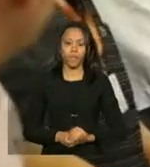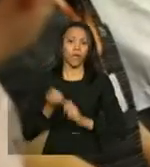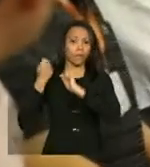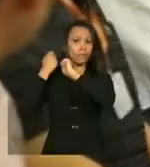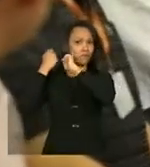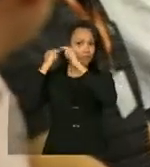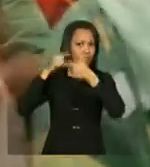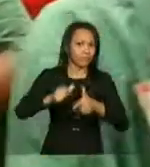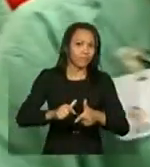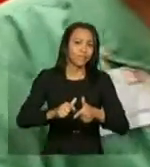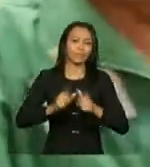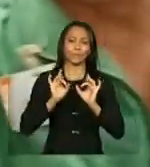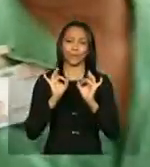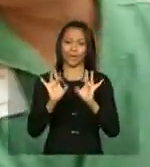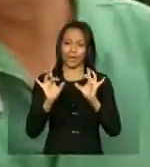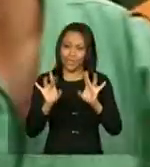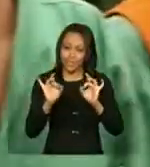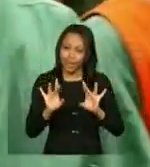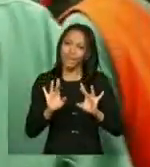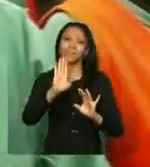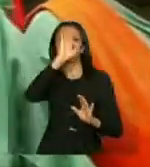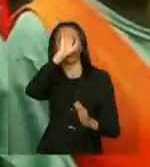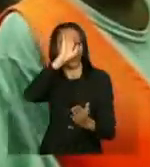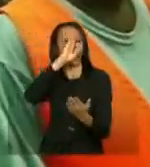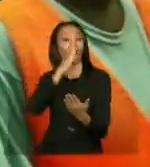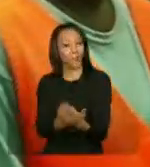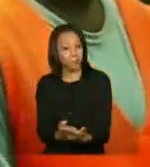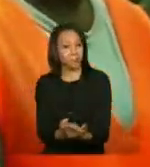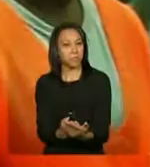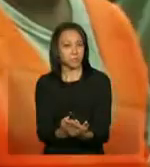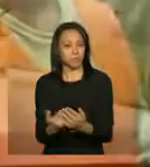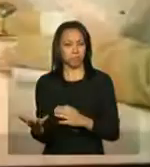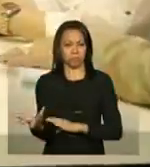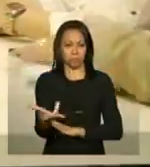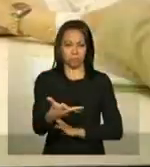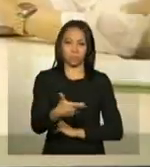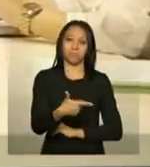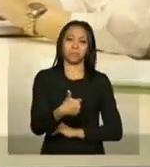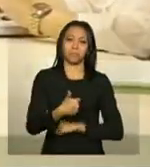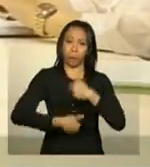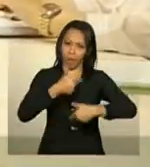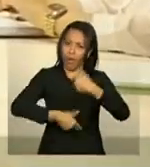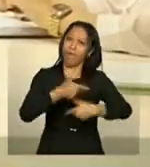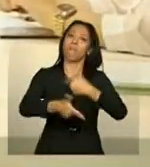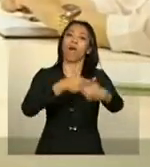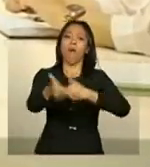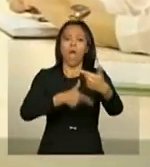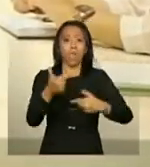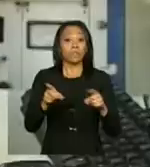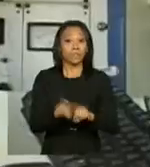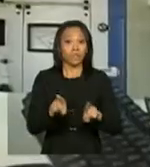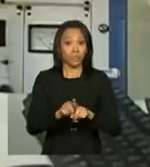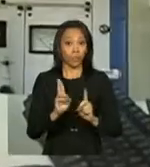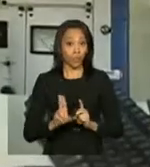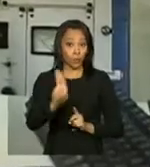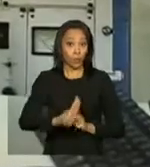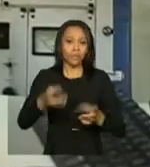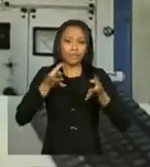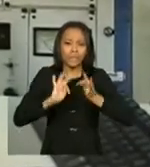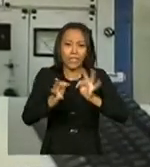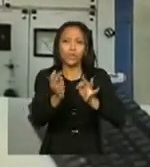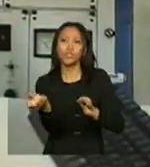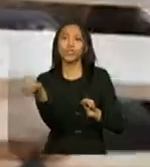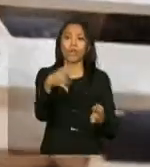Tradição e qualidade, confiança e competência, experiência gerando tecnologia e